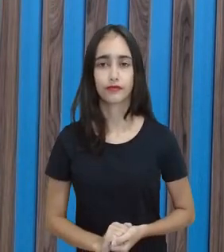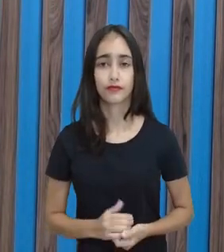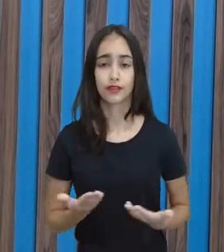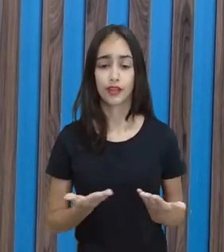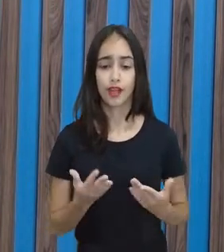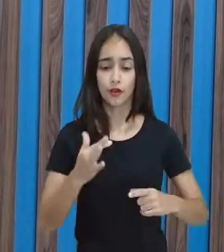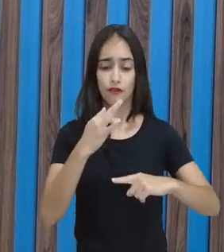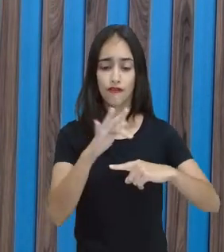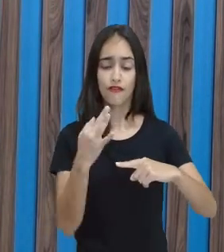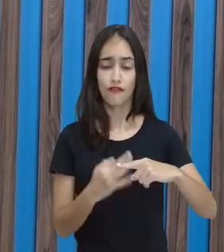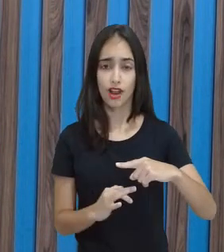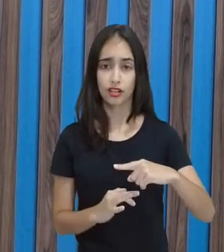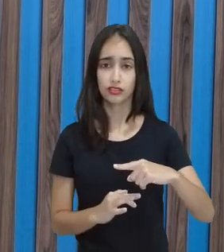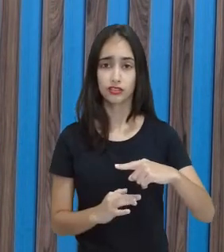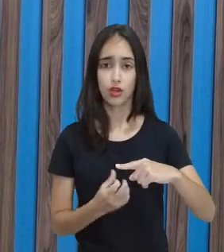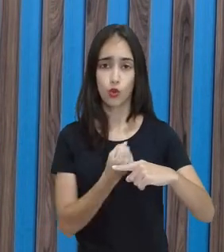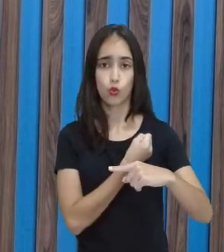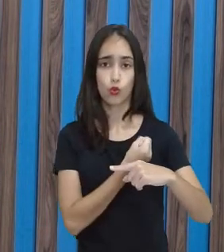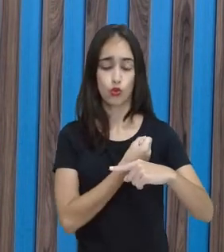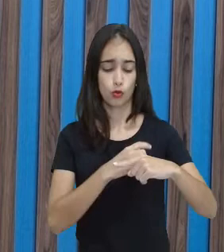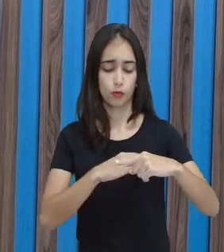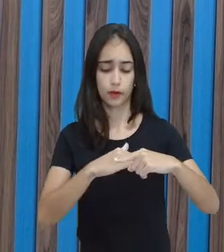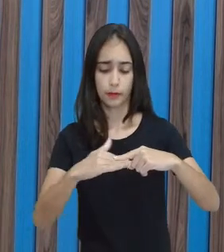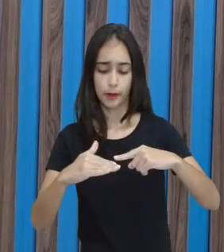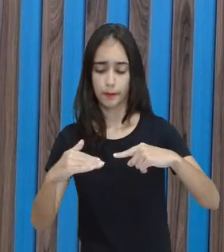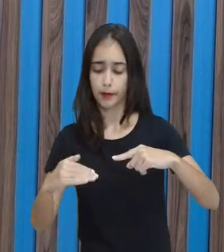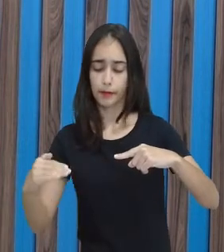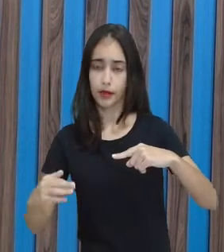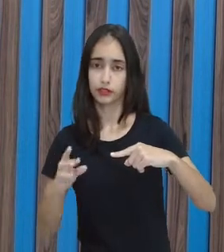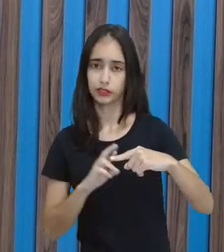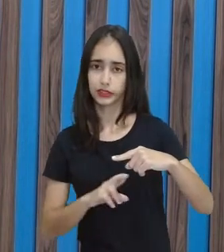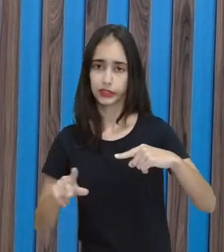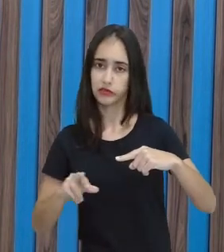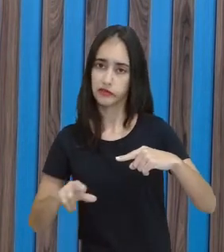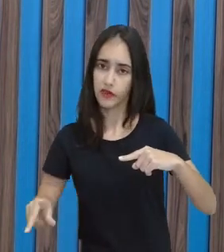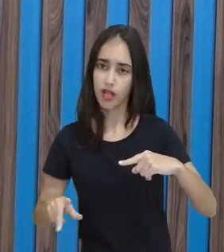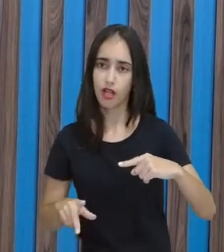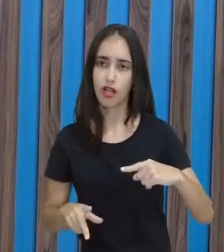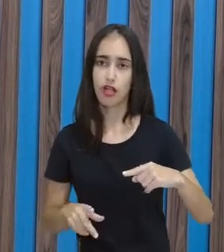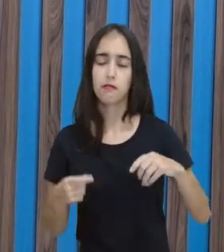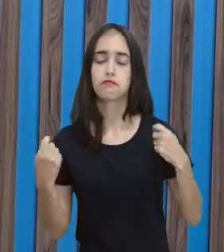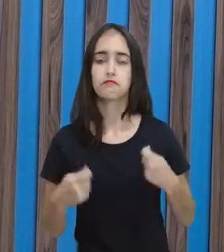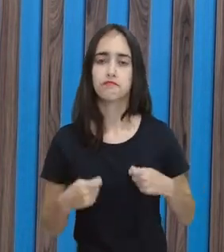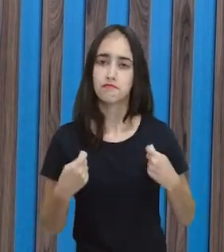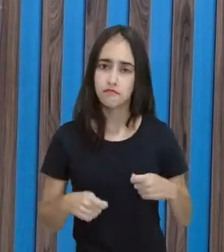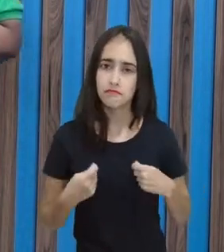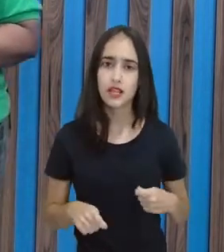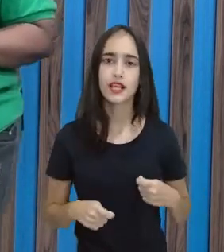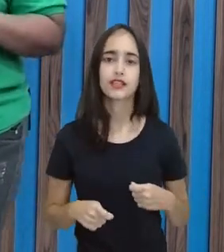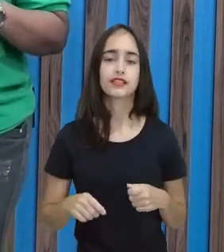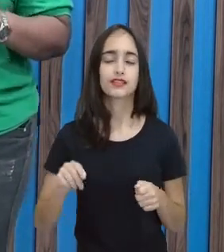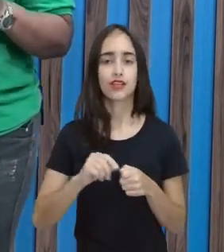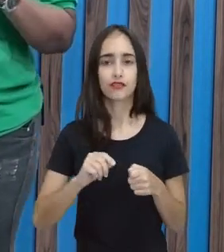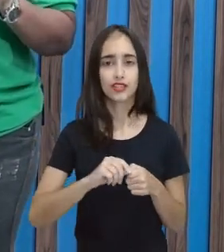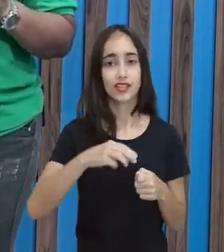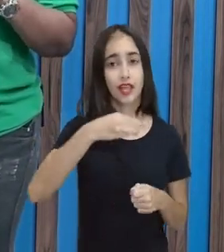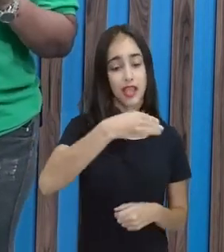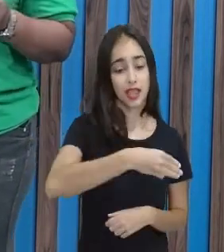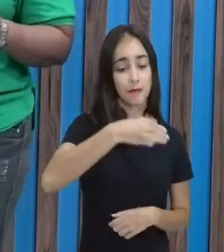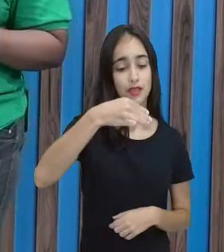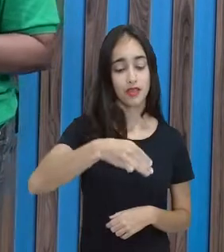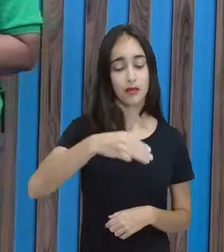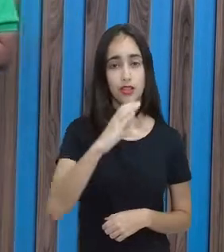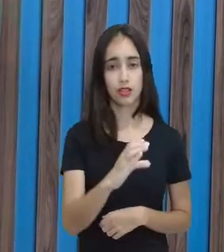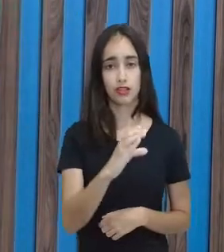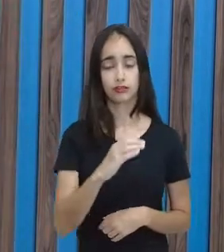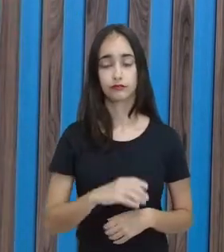Frações com denominadores diferentes, aí é necessário calcular o MMC, mínimo múltiplo